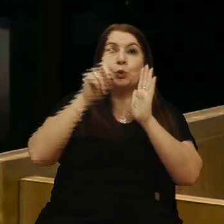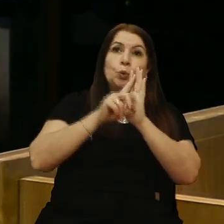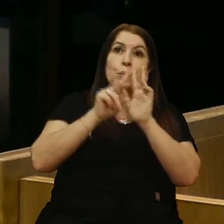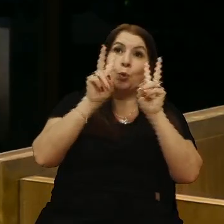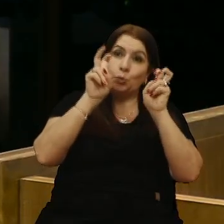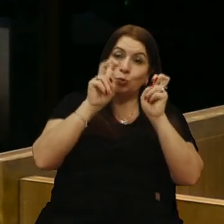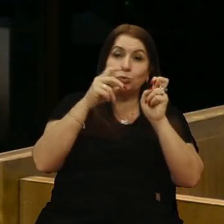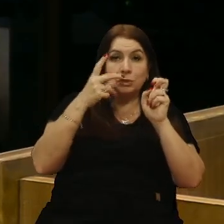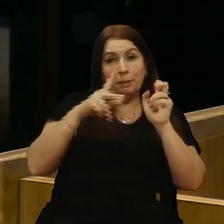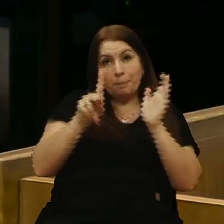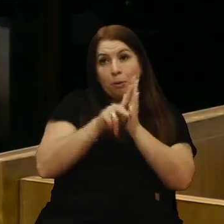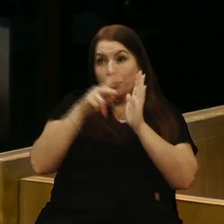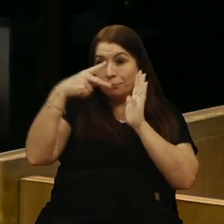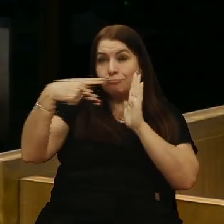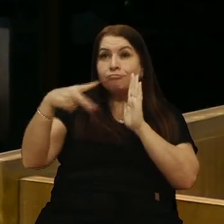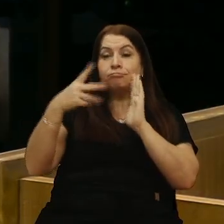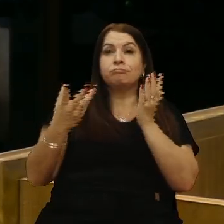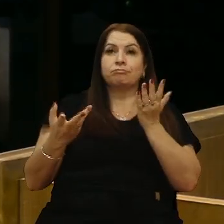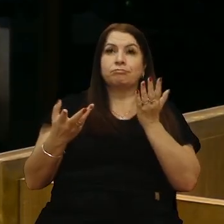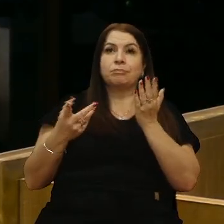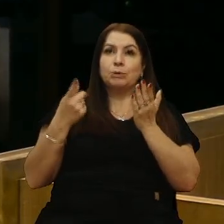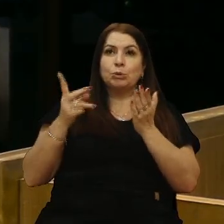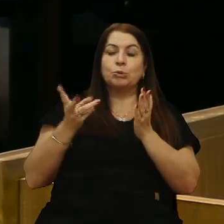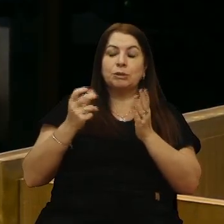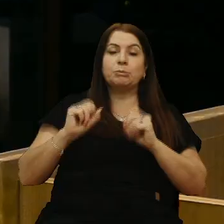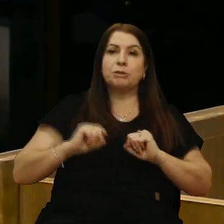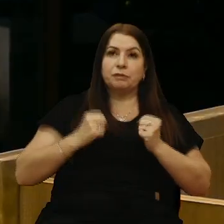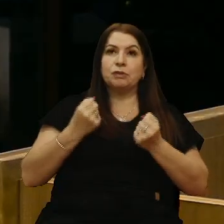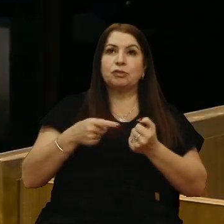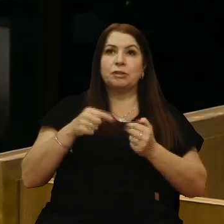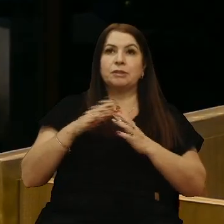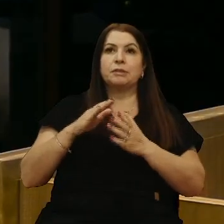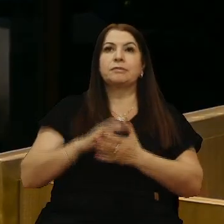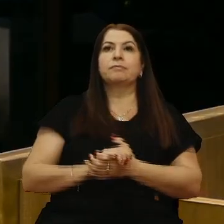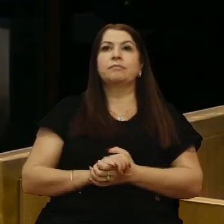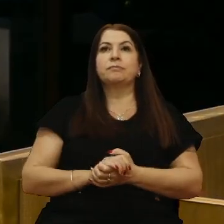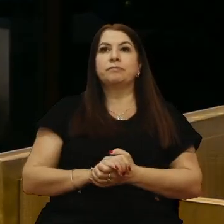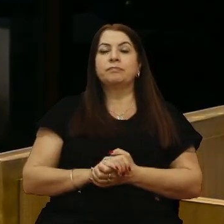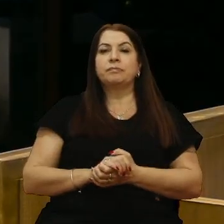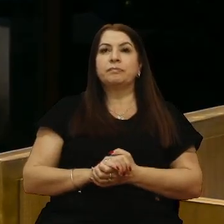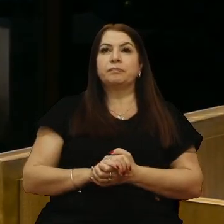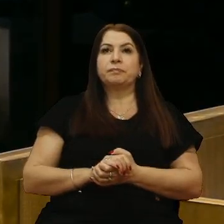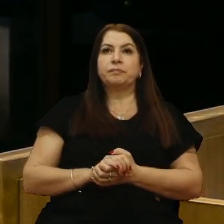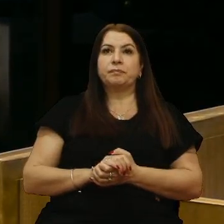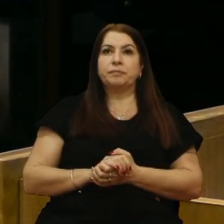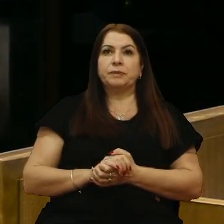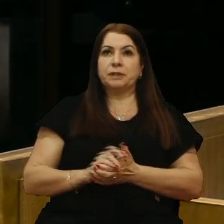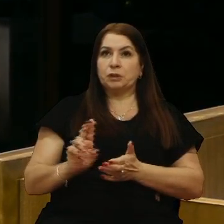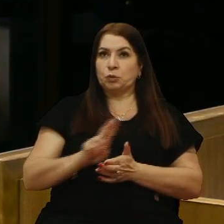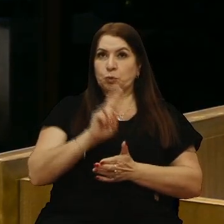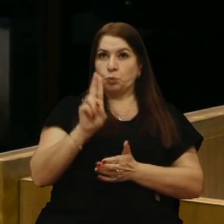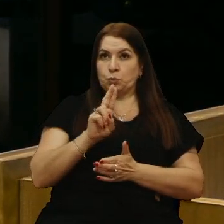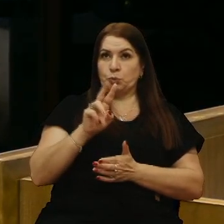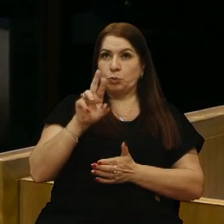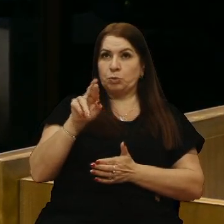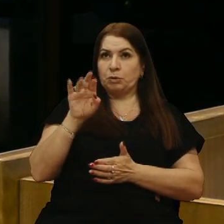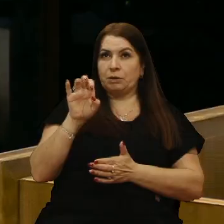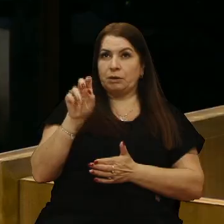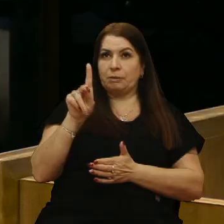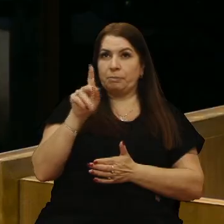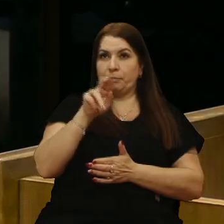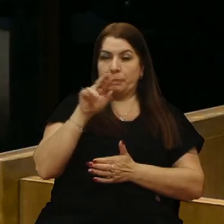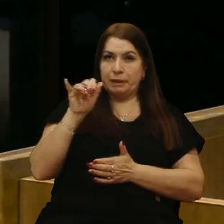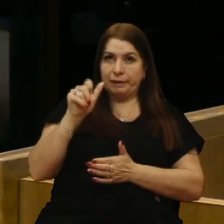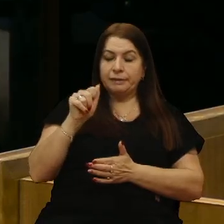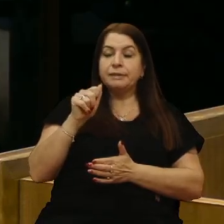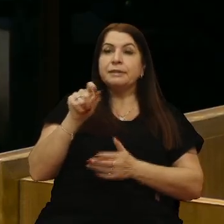seu. E é isso que eu sempre defendi nessa casa. A questão do uso das represas, né, para o